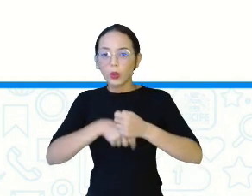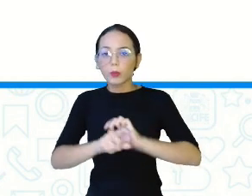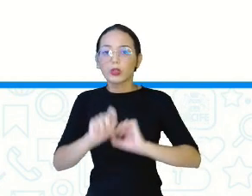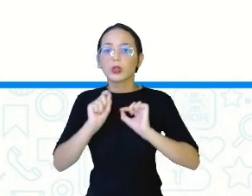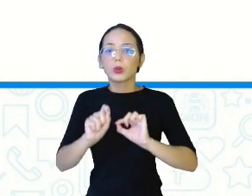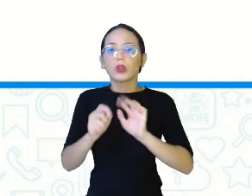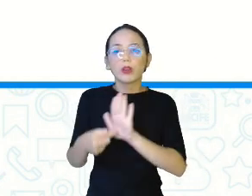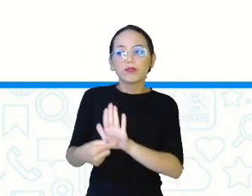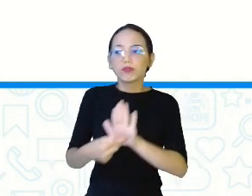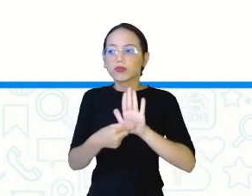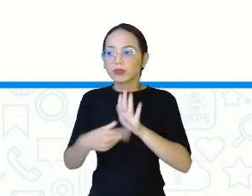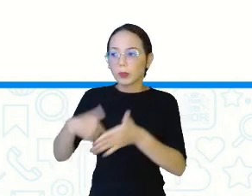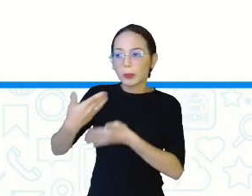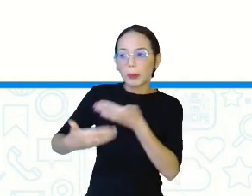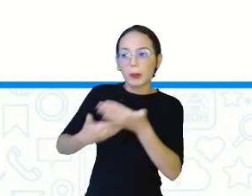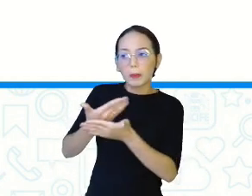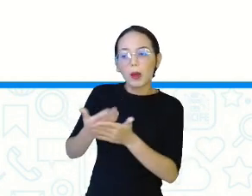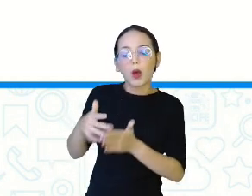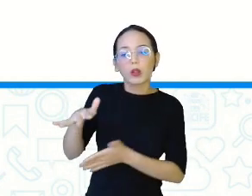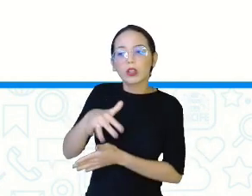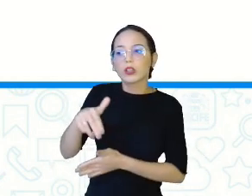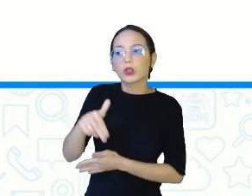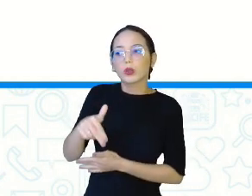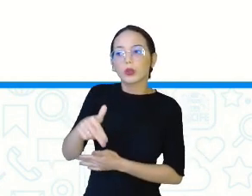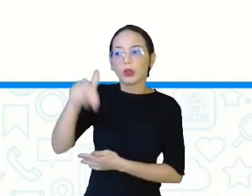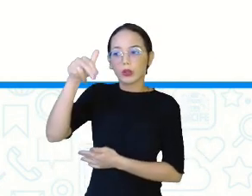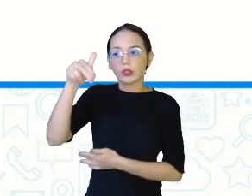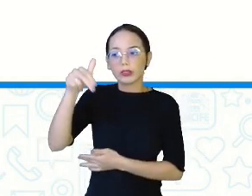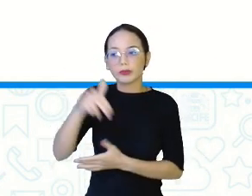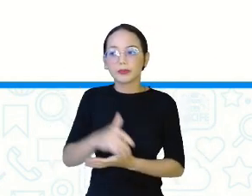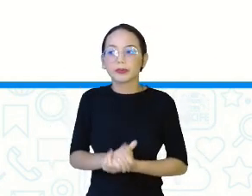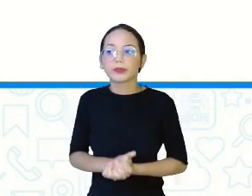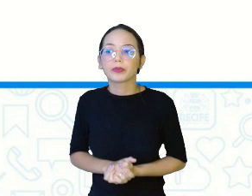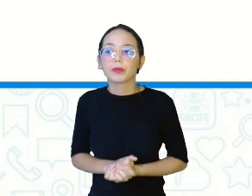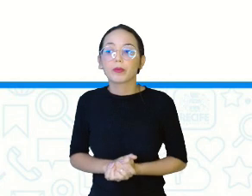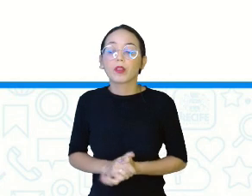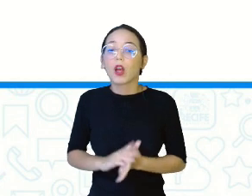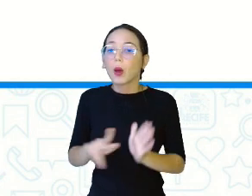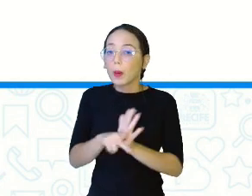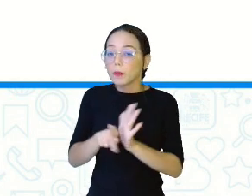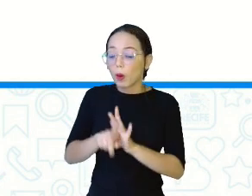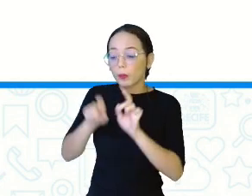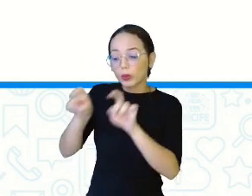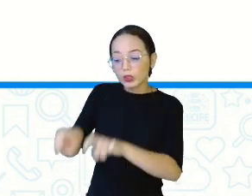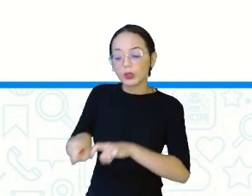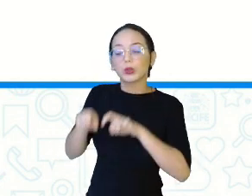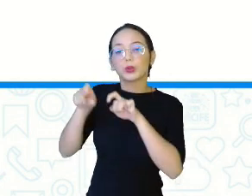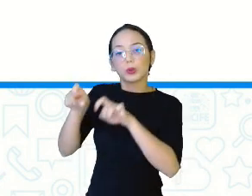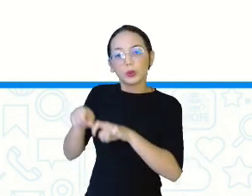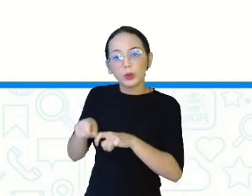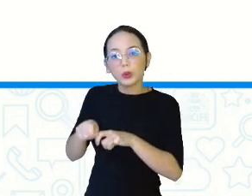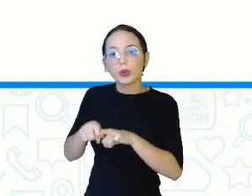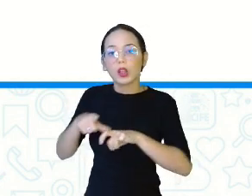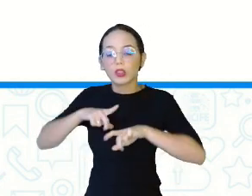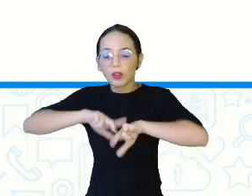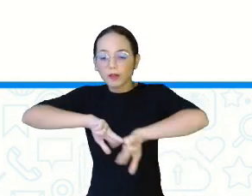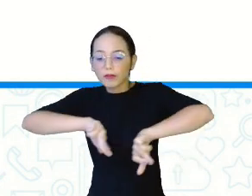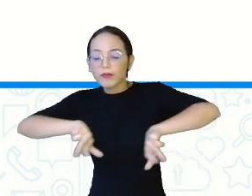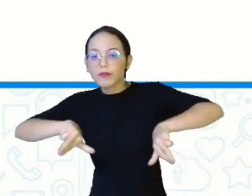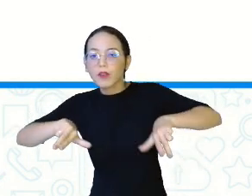mais se desenvolvem na região norte. Lá na agricultura, entre os gêneros